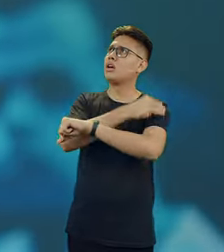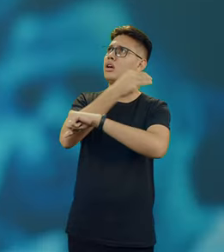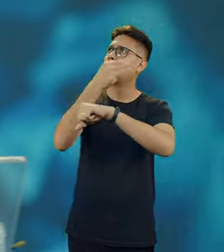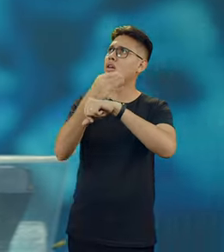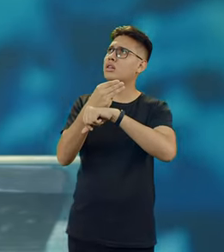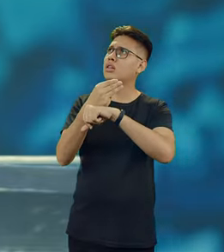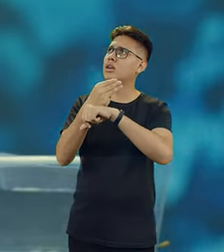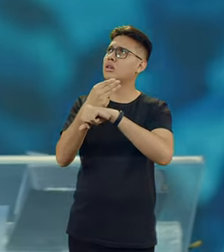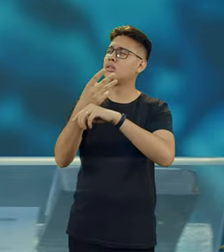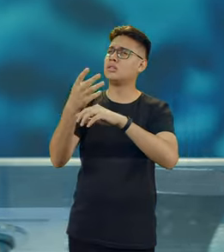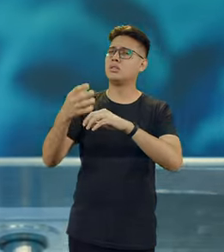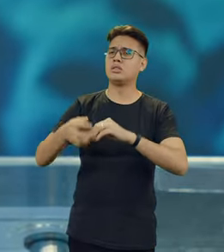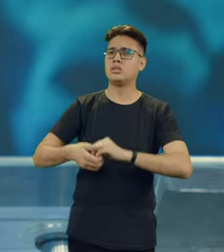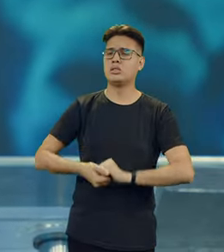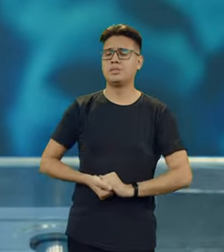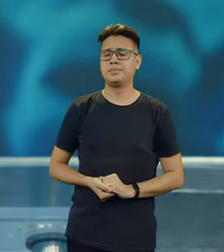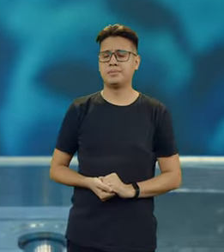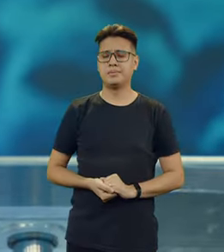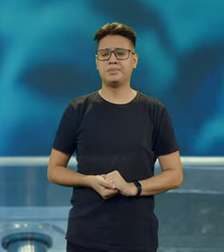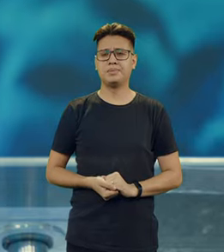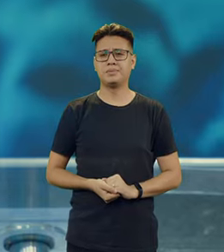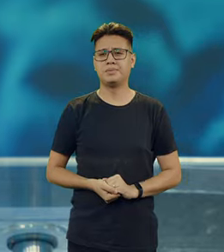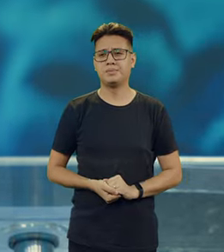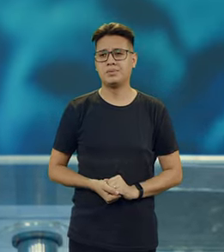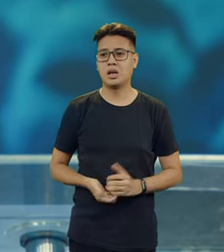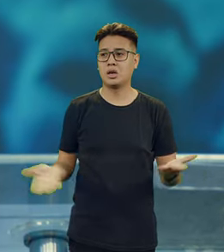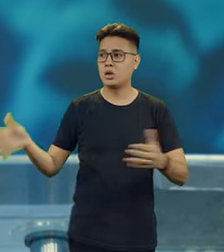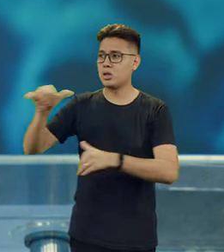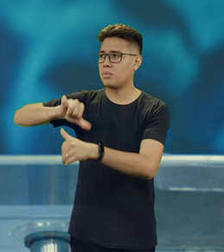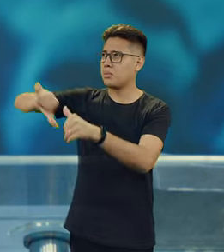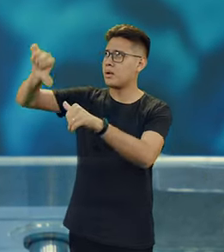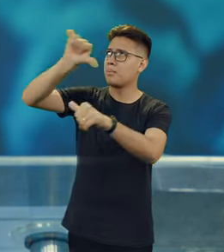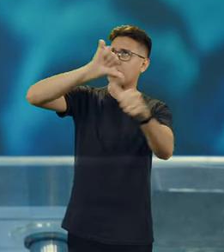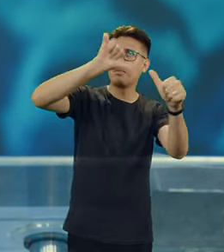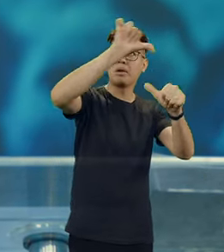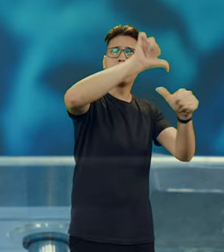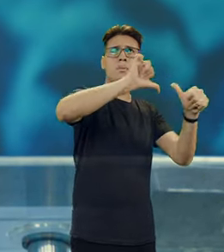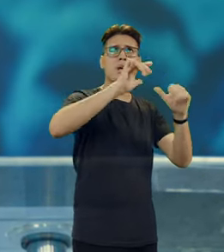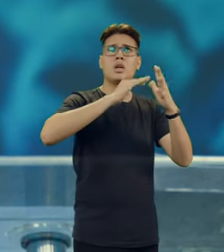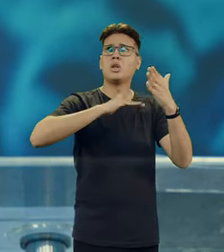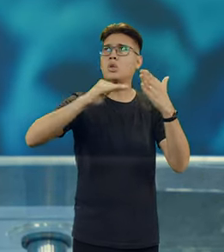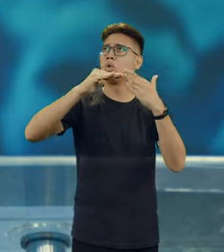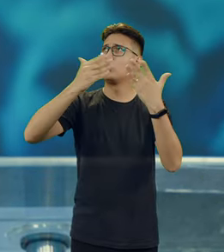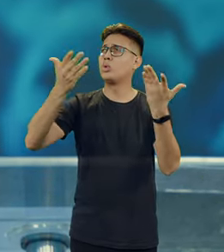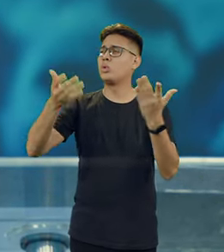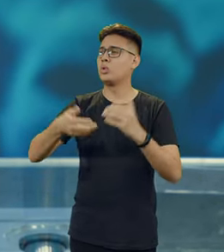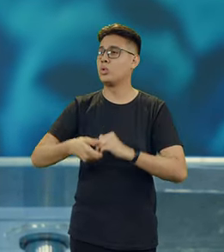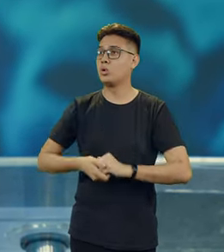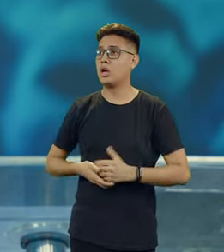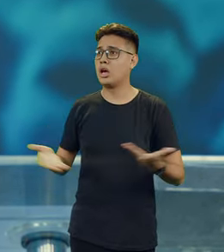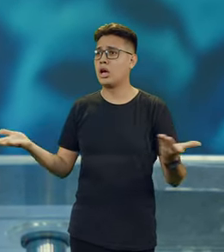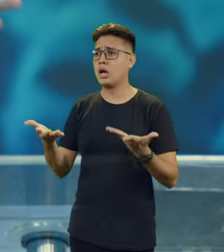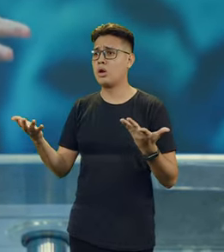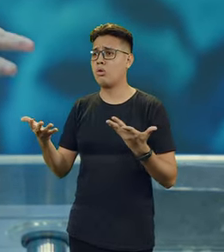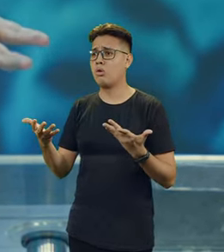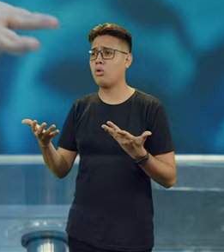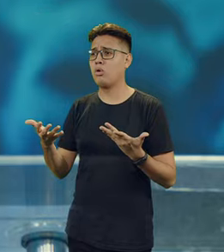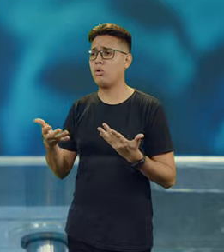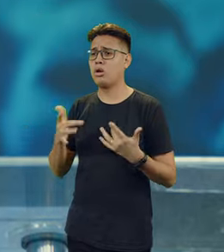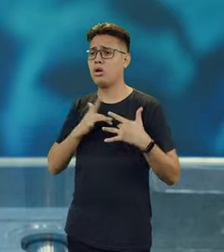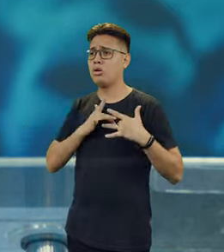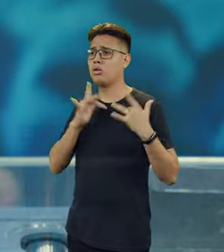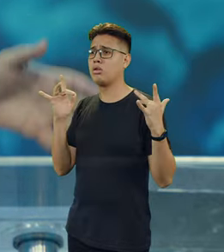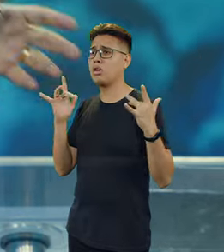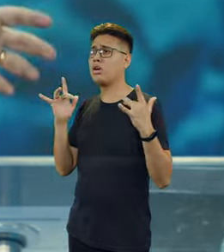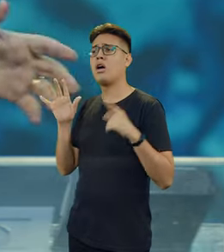outras partes que estão sendo reformadas e... Quero pedir a colaboração de vocês, para que vocês abram o coração, abram as mãos agora para